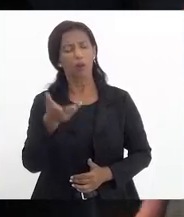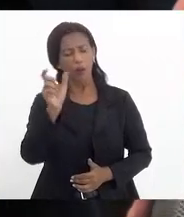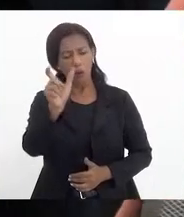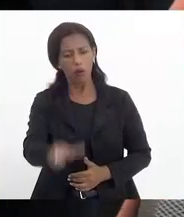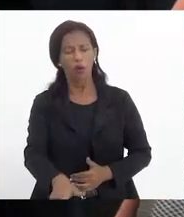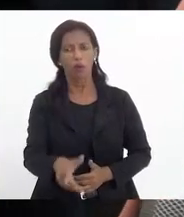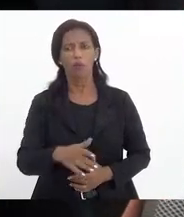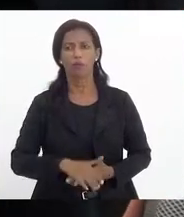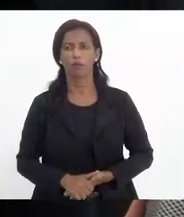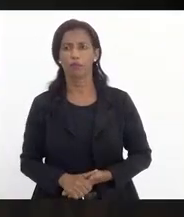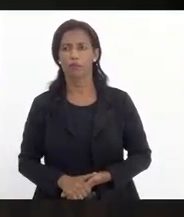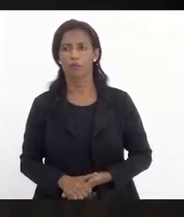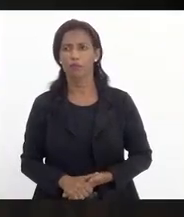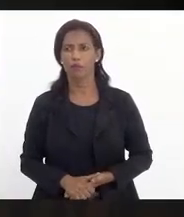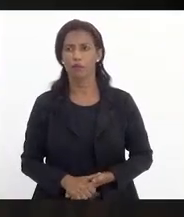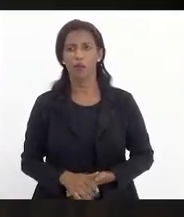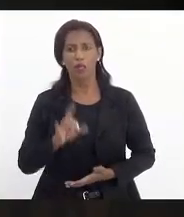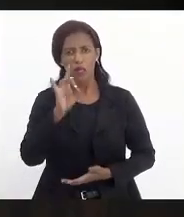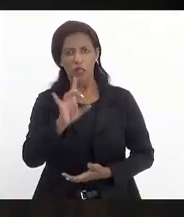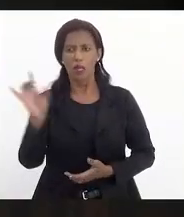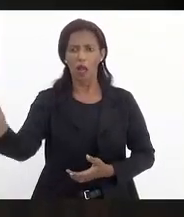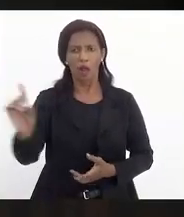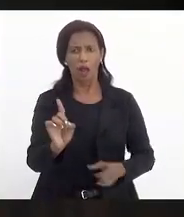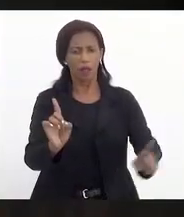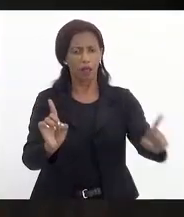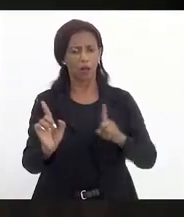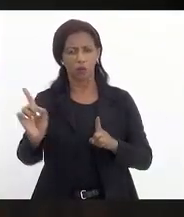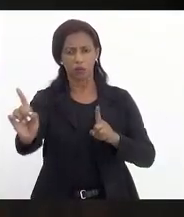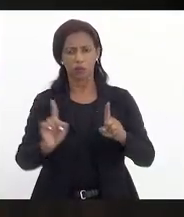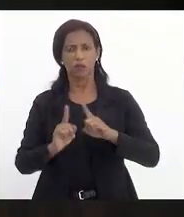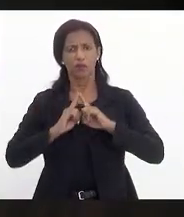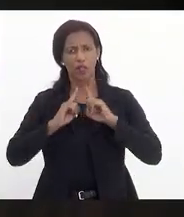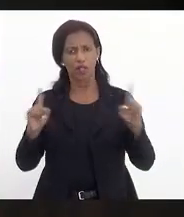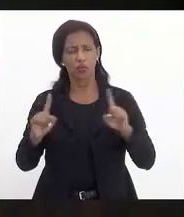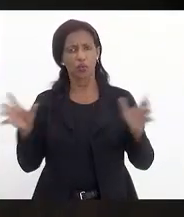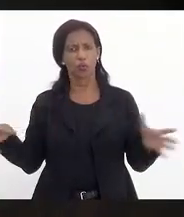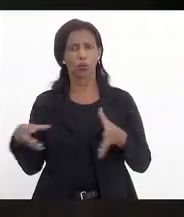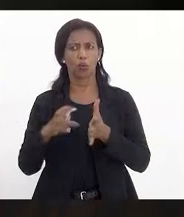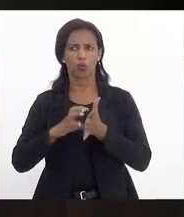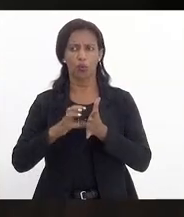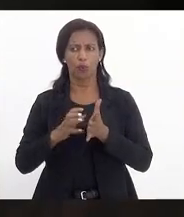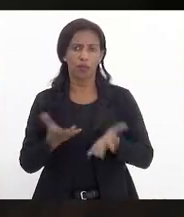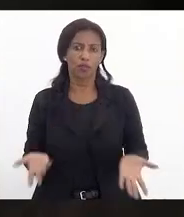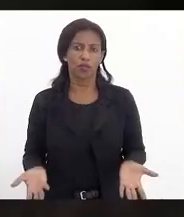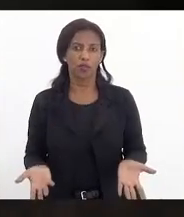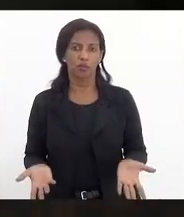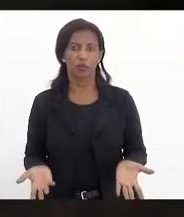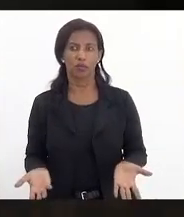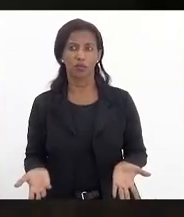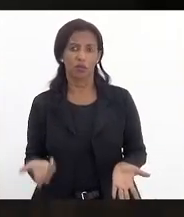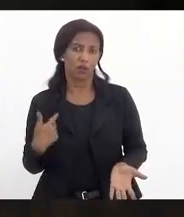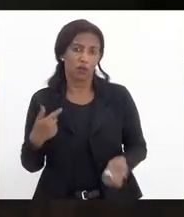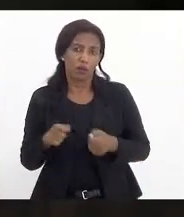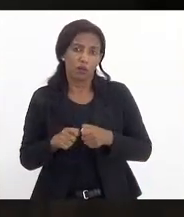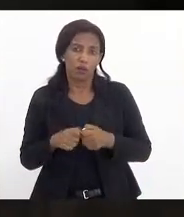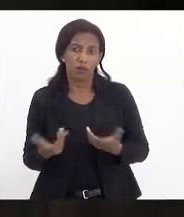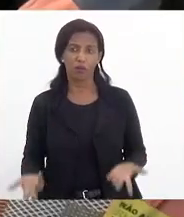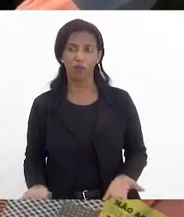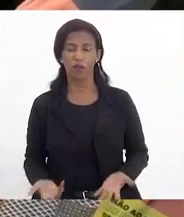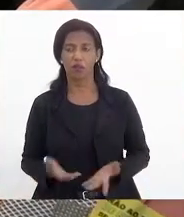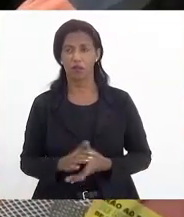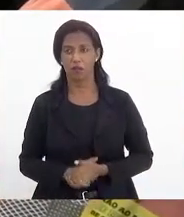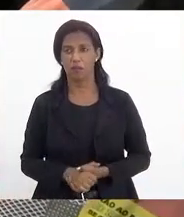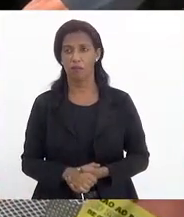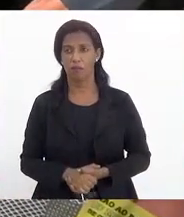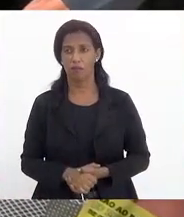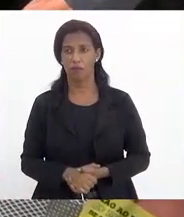impecável aqui. Mas não dá, olha só, para cada um vir aqui, fazer um discurso para a sua categoria. Ok, ok. Seu, porque também eu vou fazer o meu. Vossa Excelência...